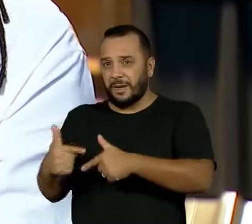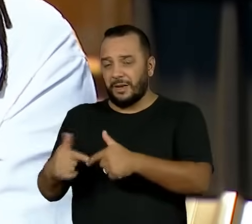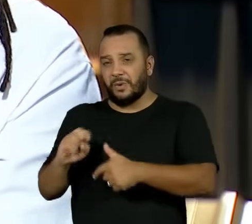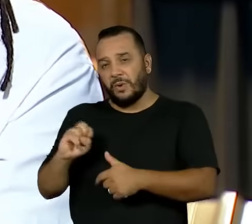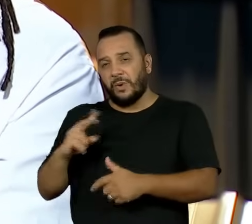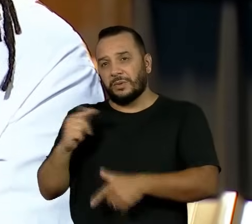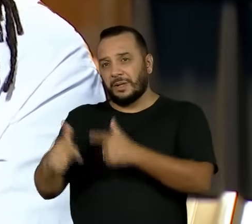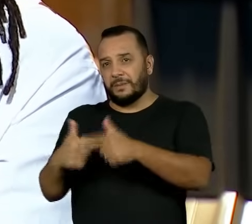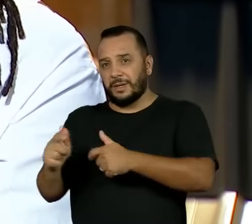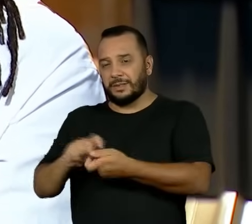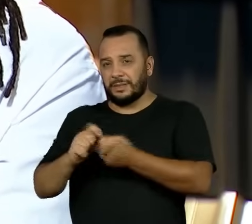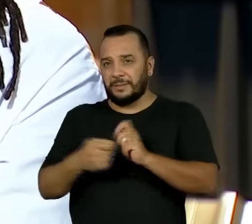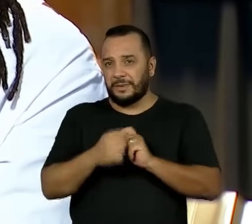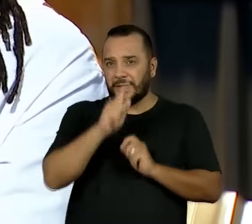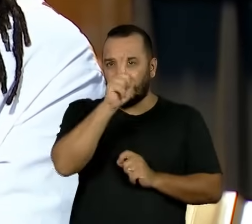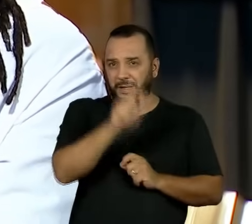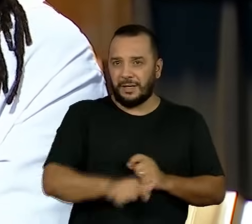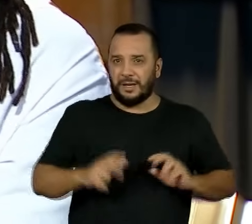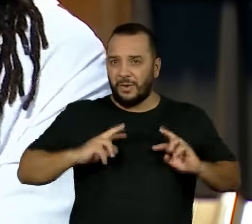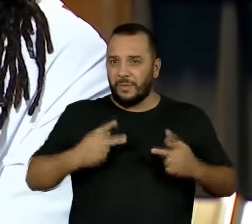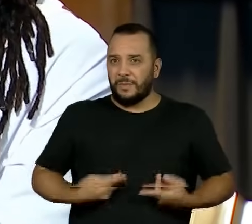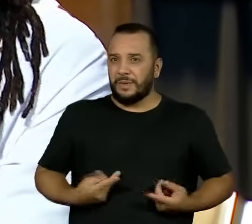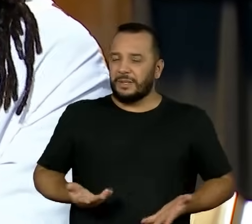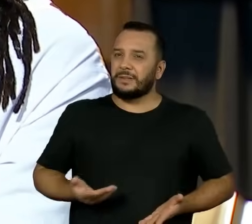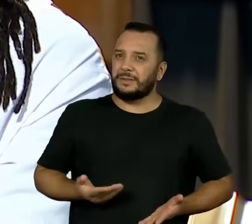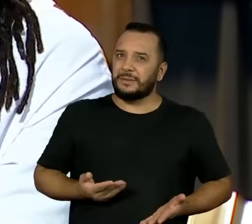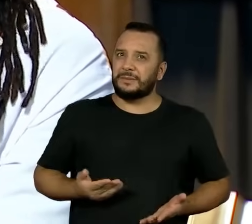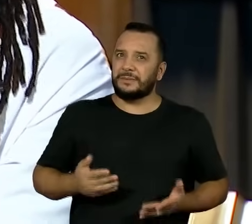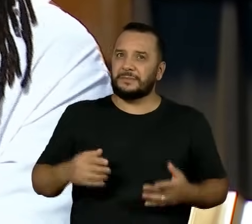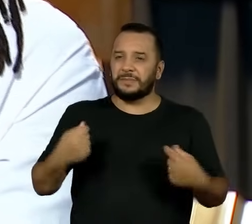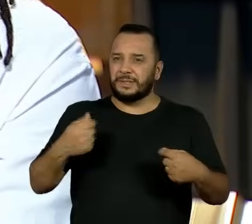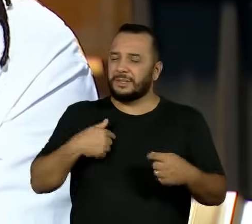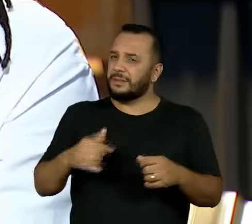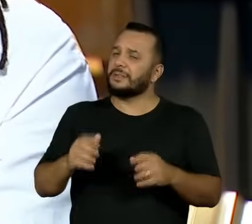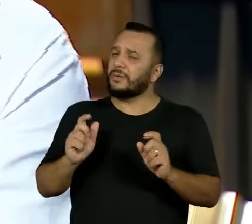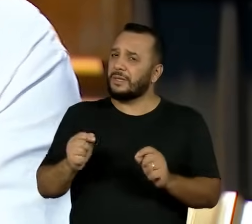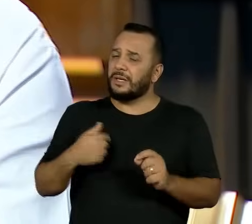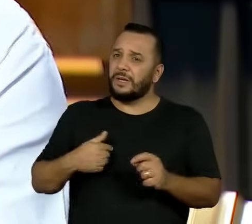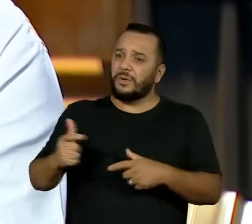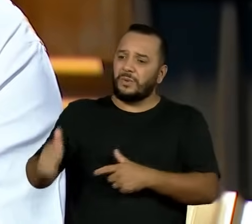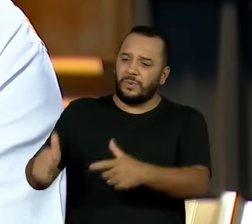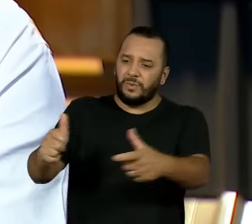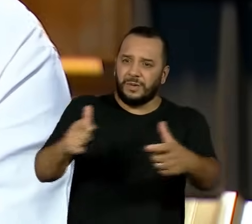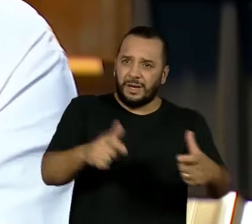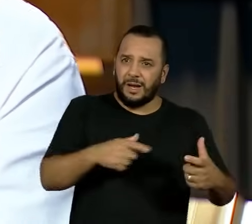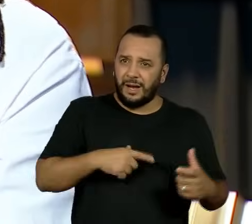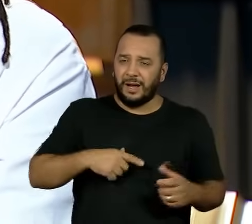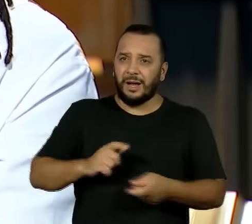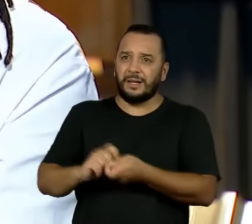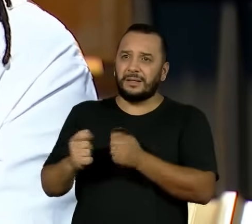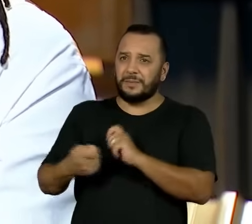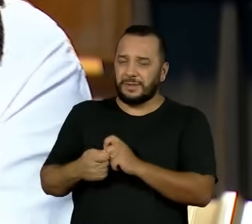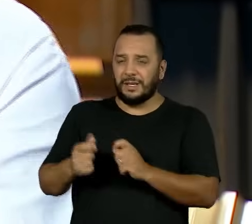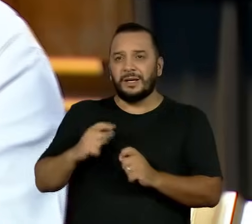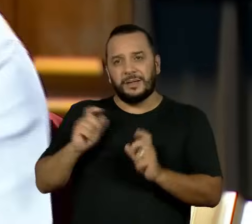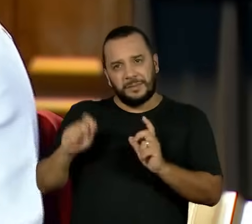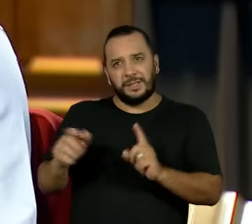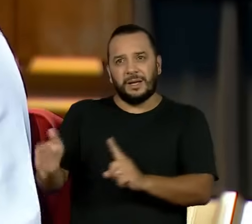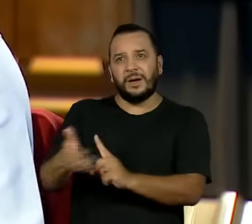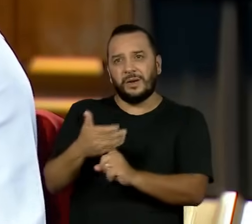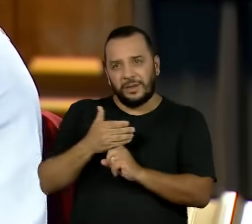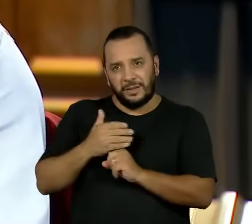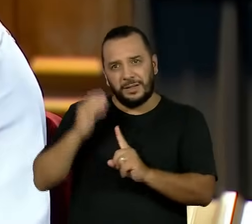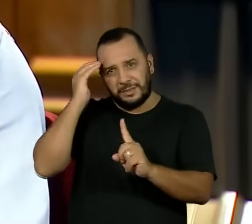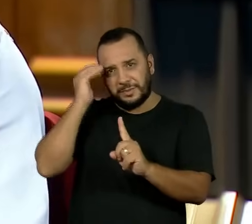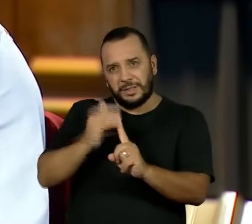o problema também, né? Como é que a gente tem que ajustar os ambientes para ainda ser acolhedor e respeitoso a essas